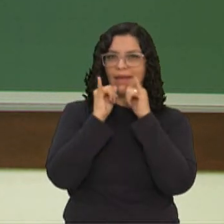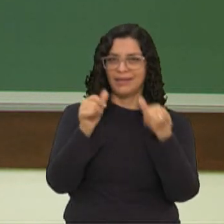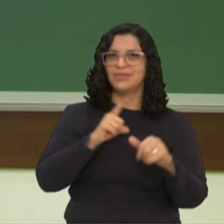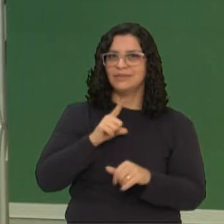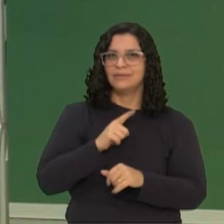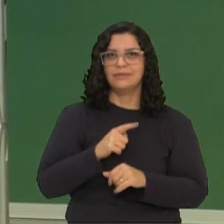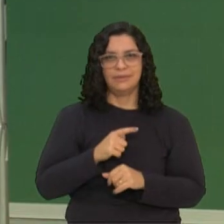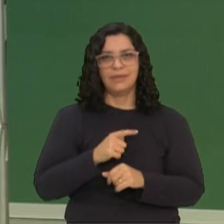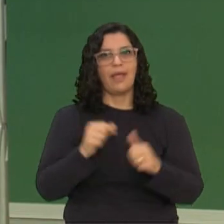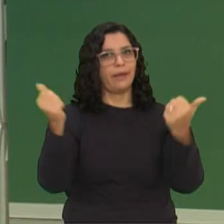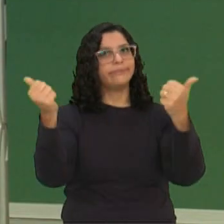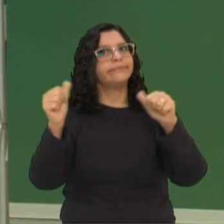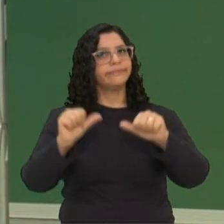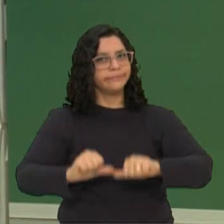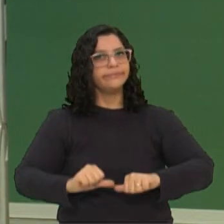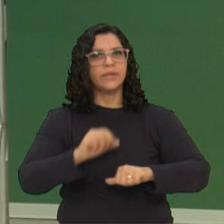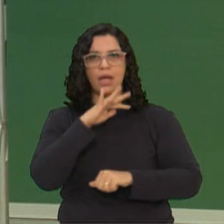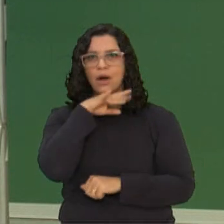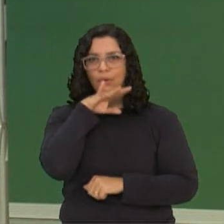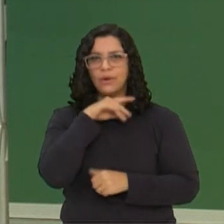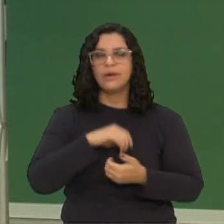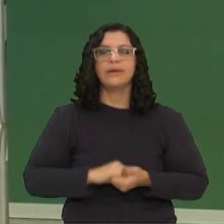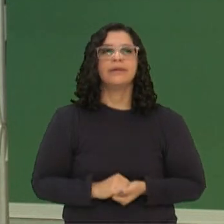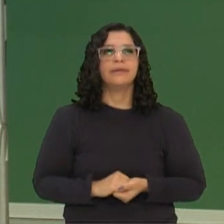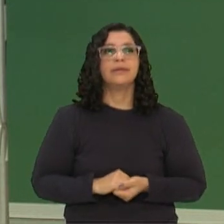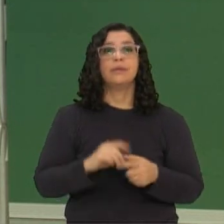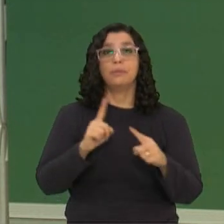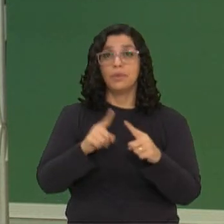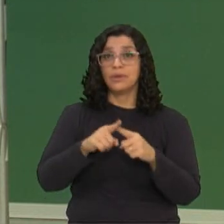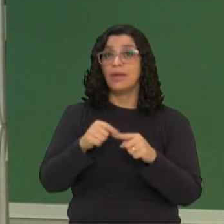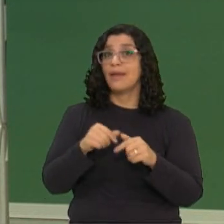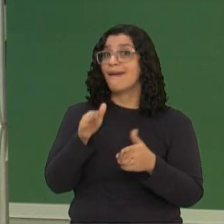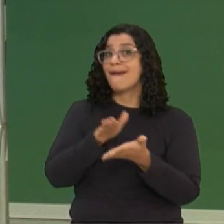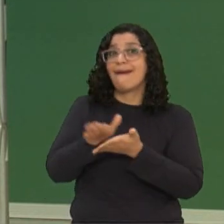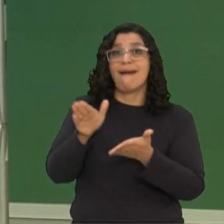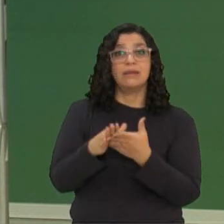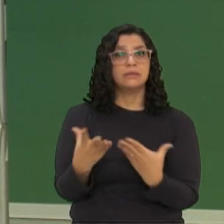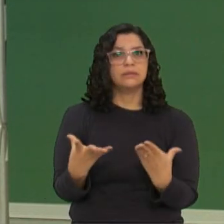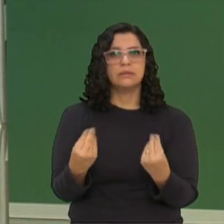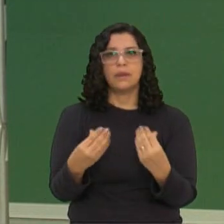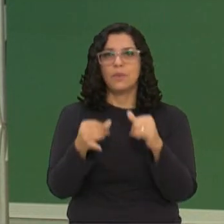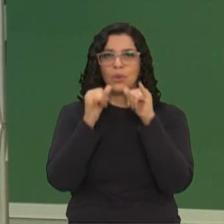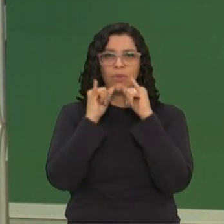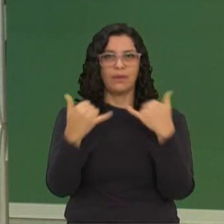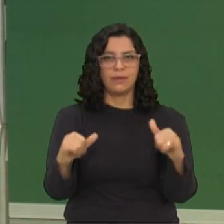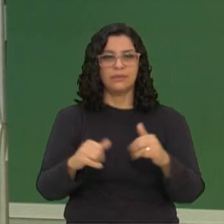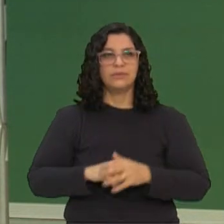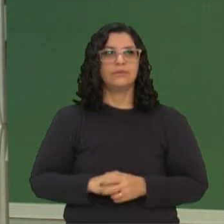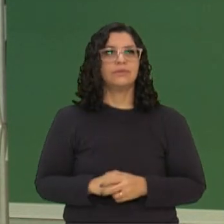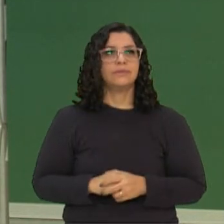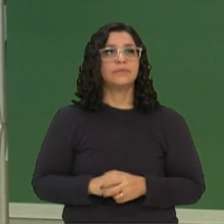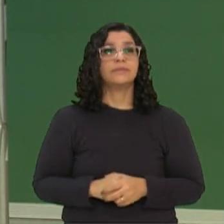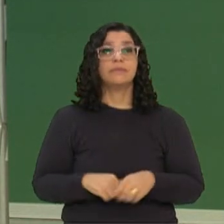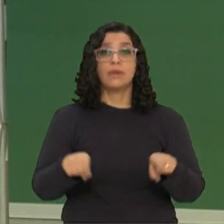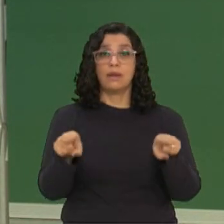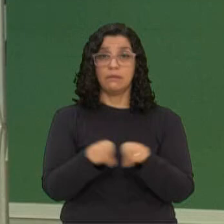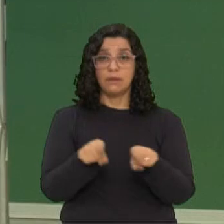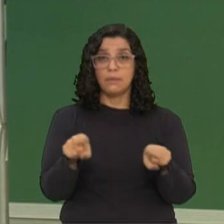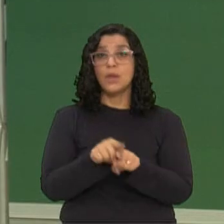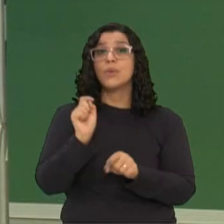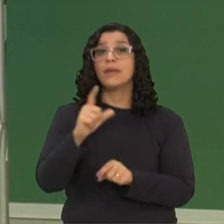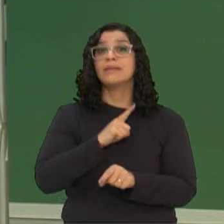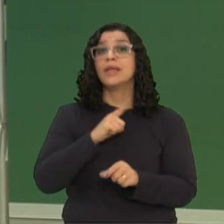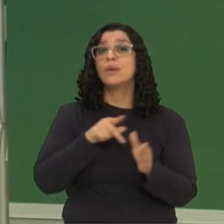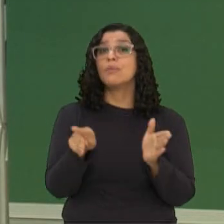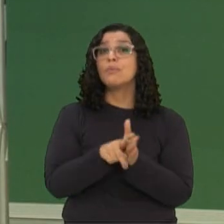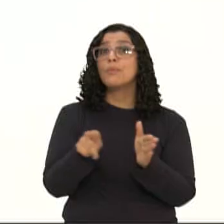essa é uma grande desvantagem, é o alto consumo energético. E aí, pessoal, também tem a